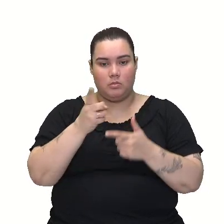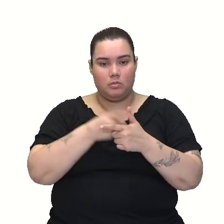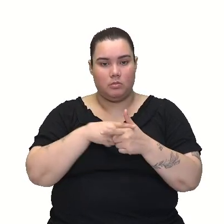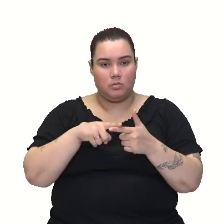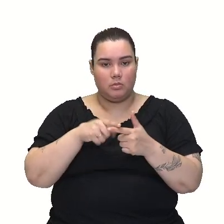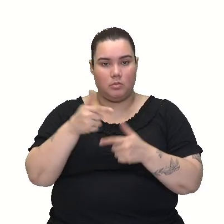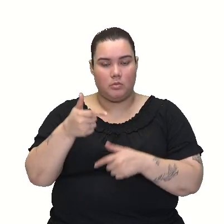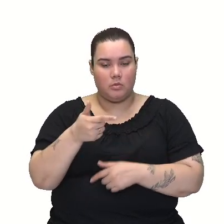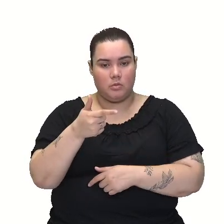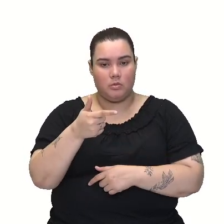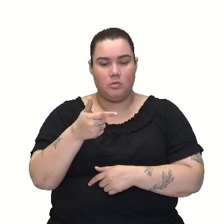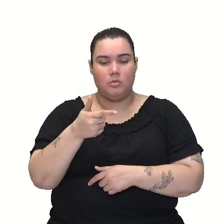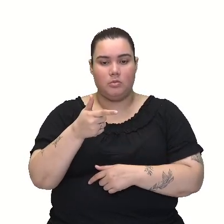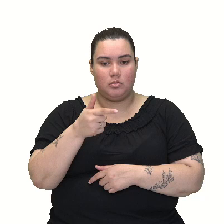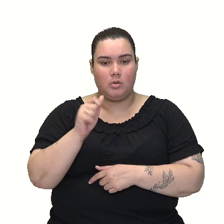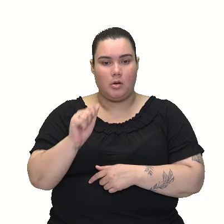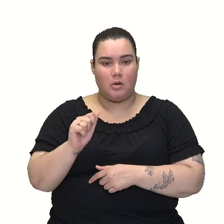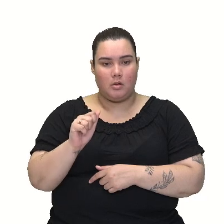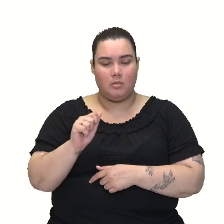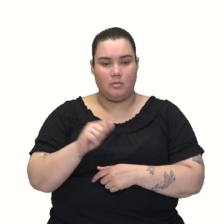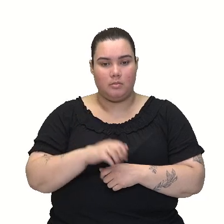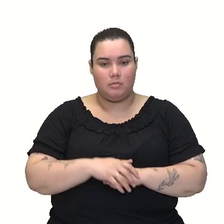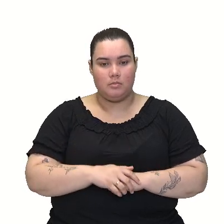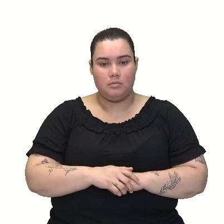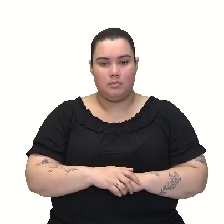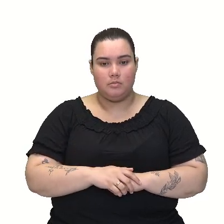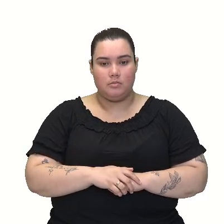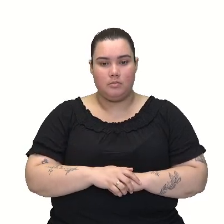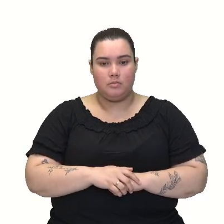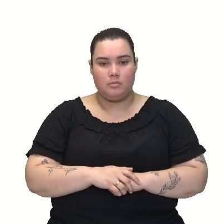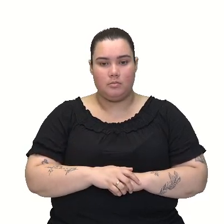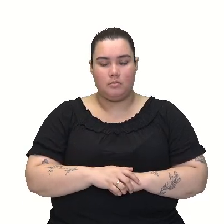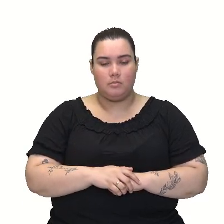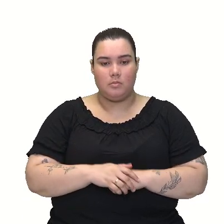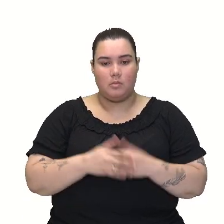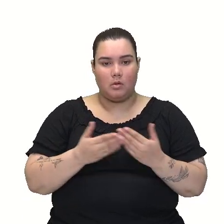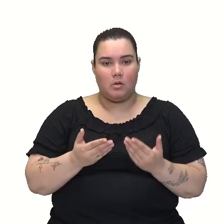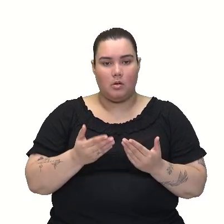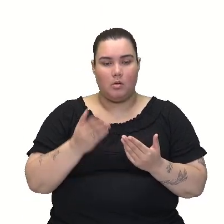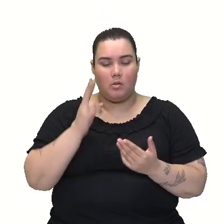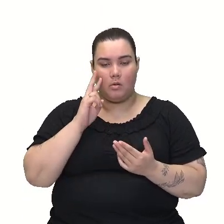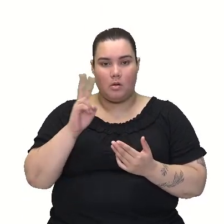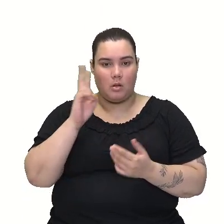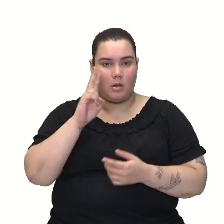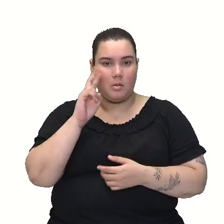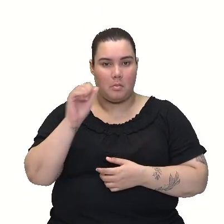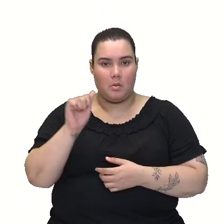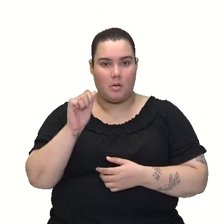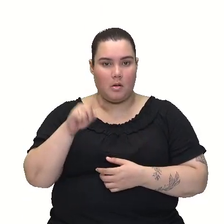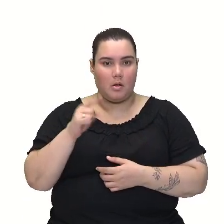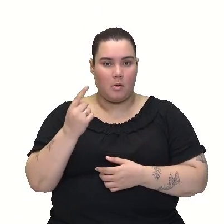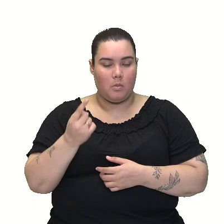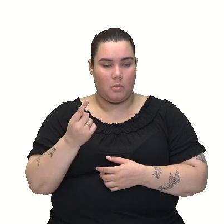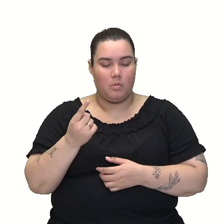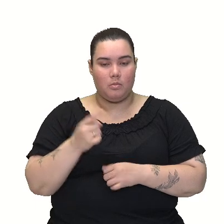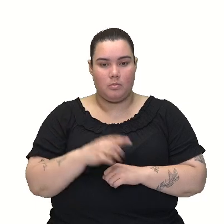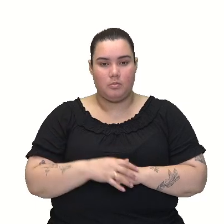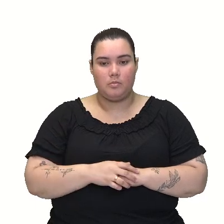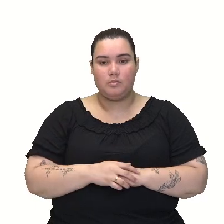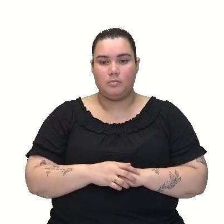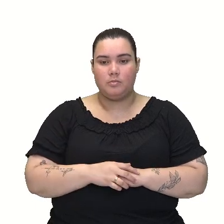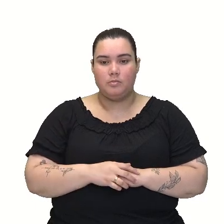2 sobre 2a. O valor de a é igual a 1, né? Nosso a é igual a 1.